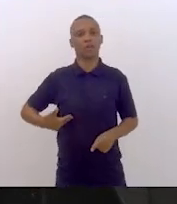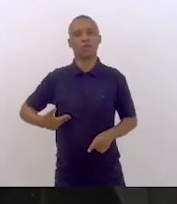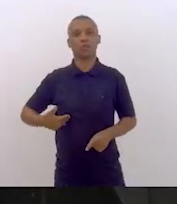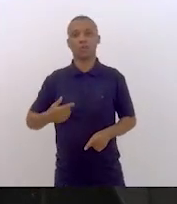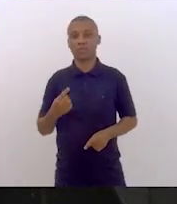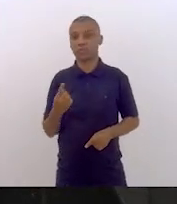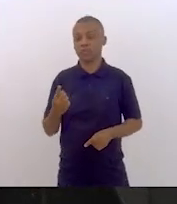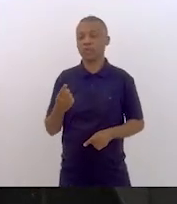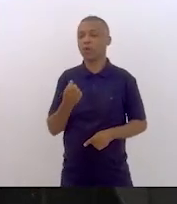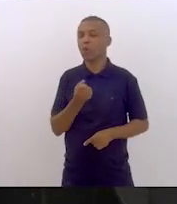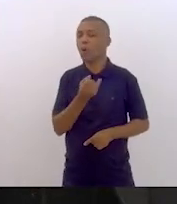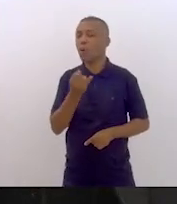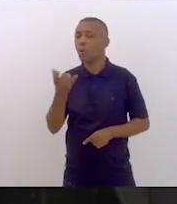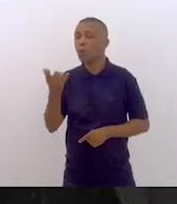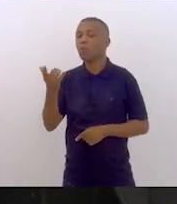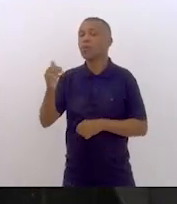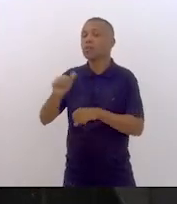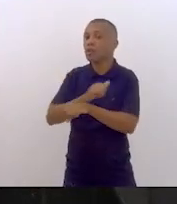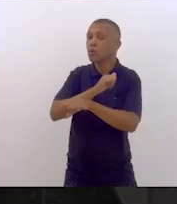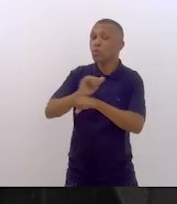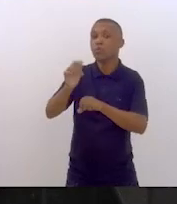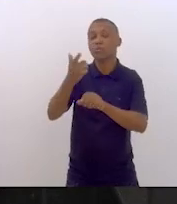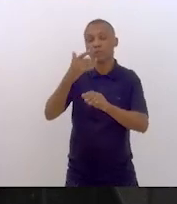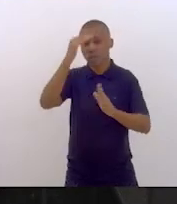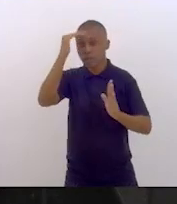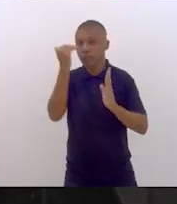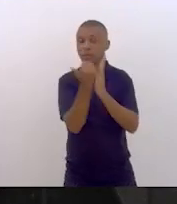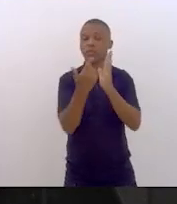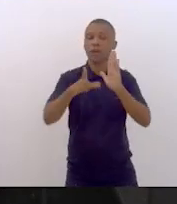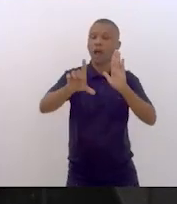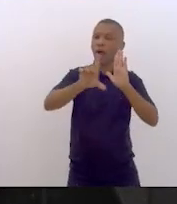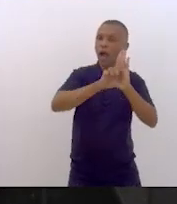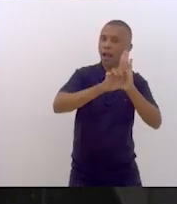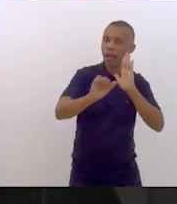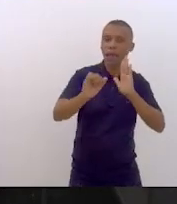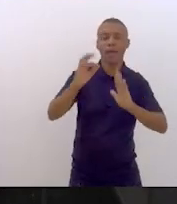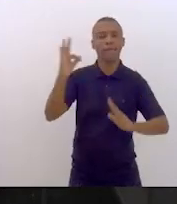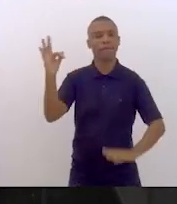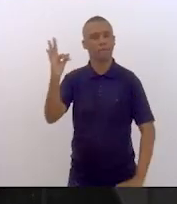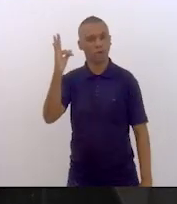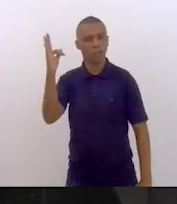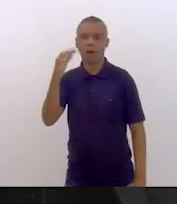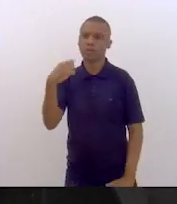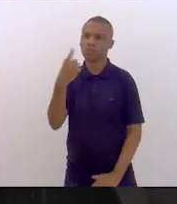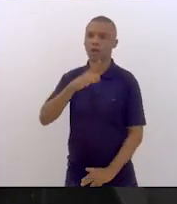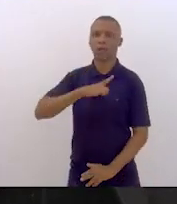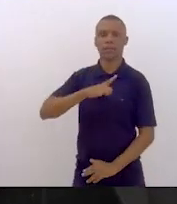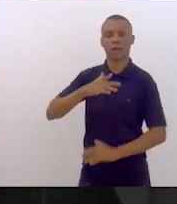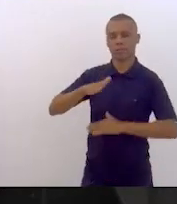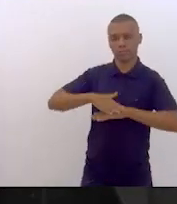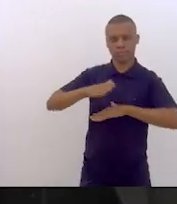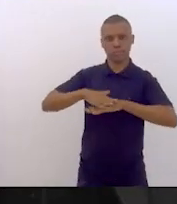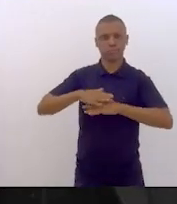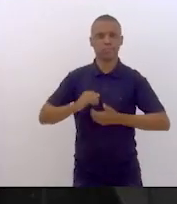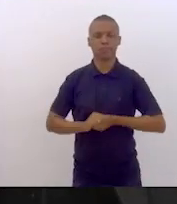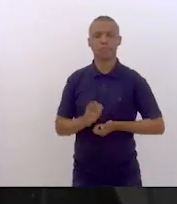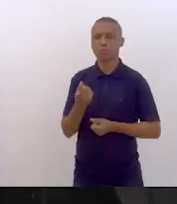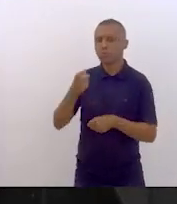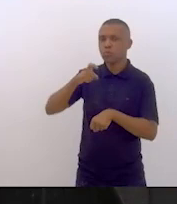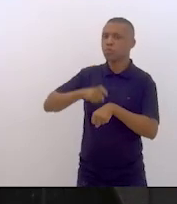instrumentos legais e formais que temos de que quando temos